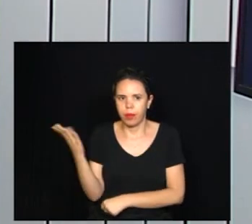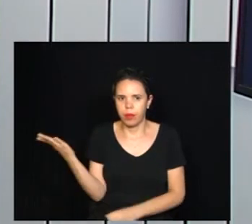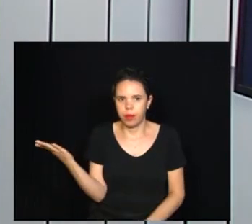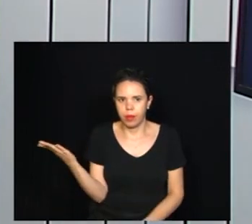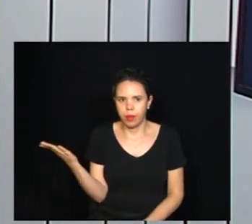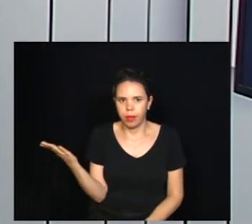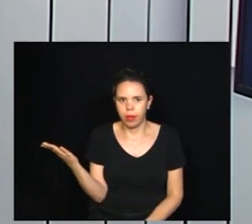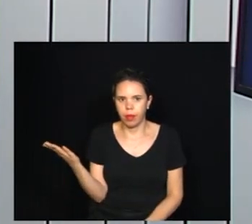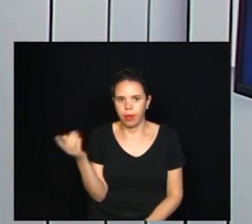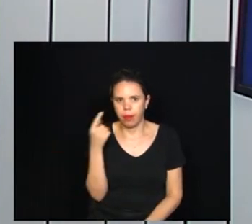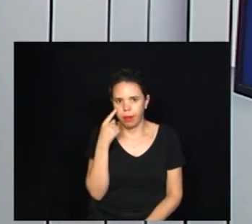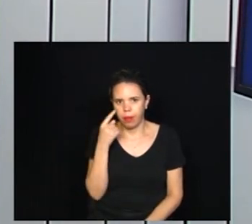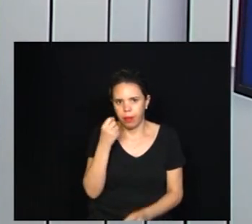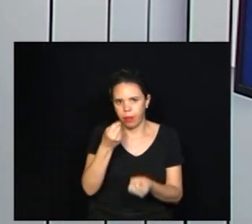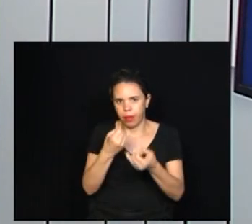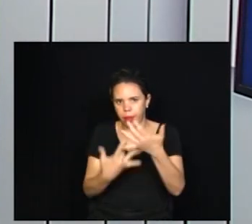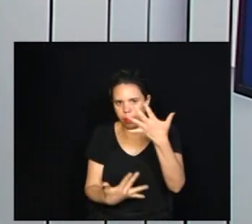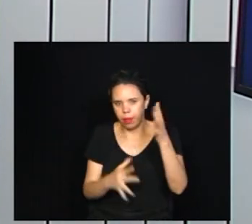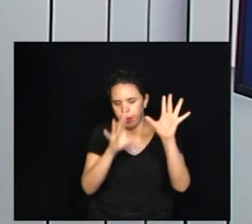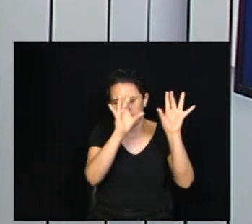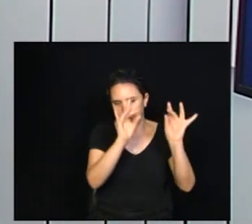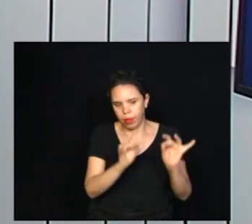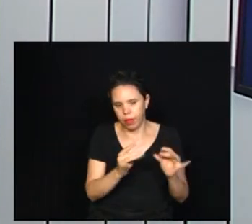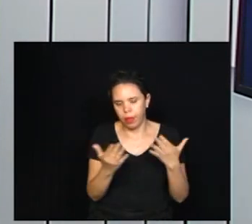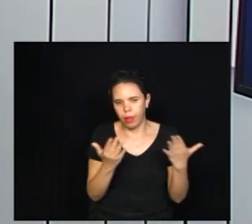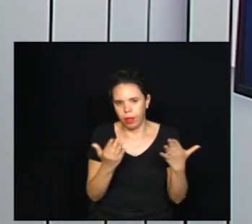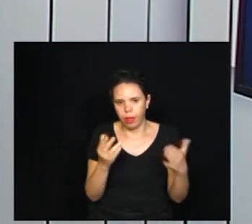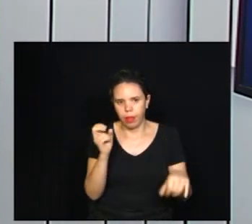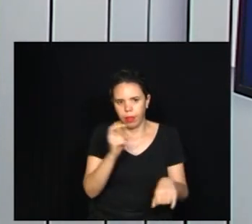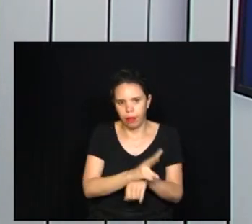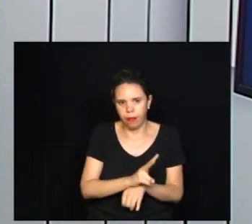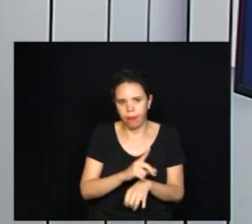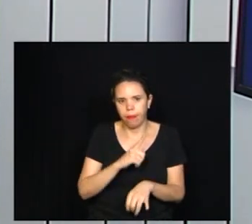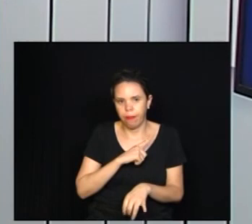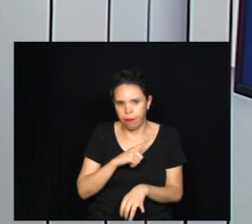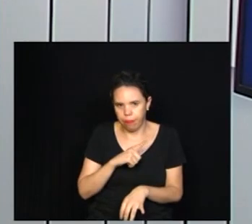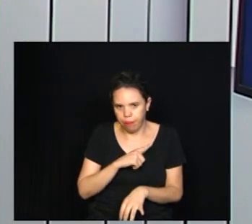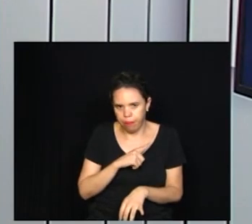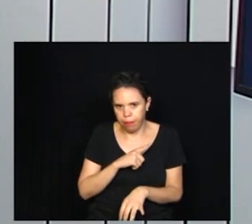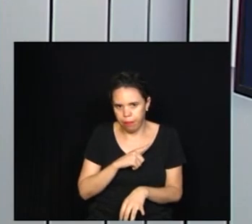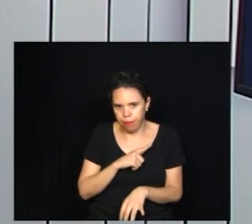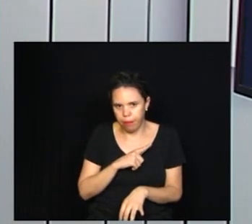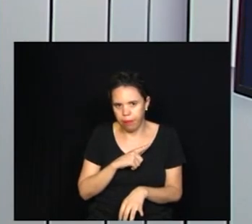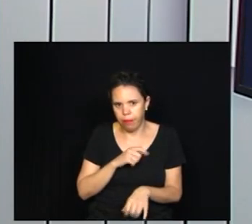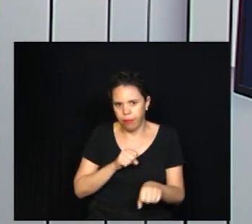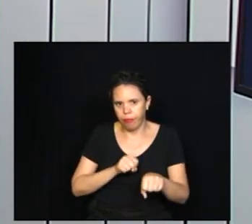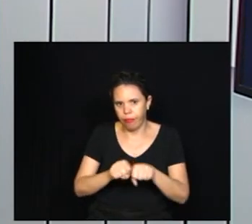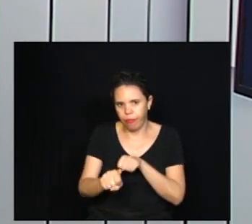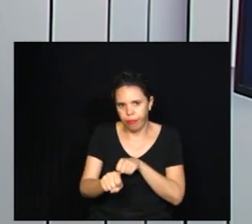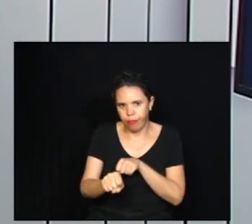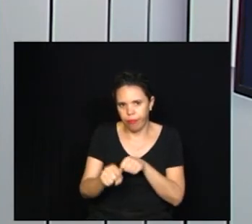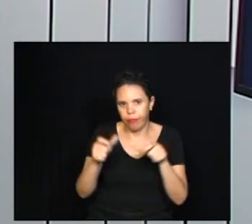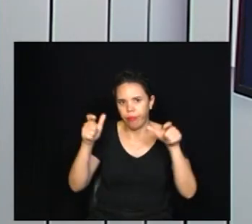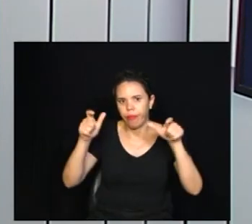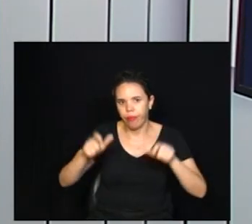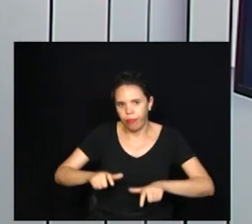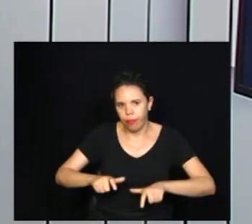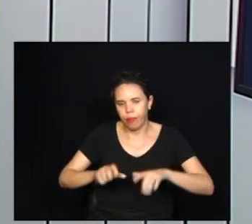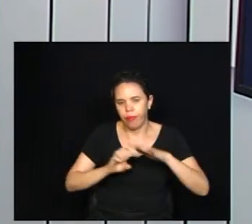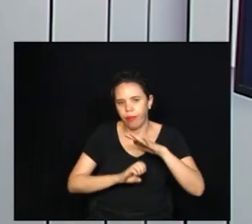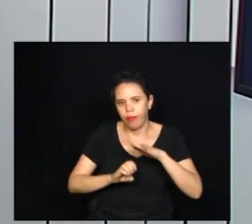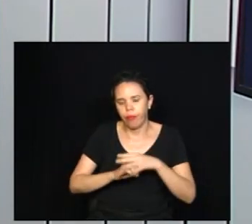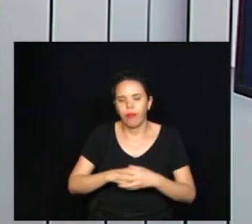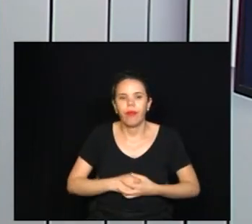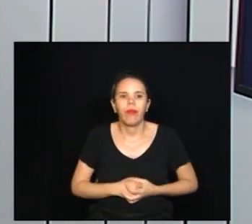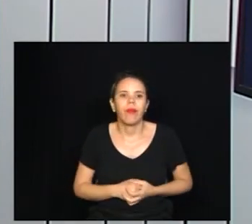cepat.campinas.sp.gov.br e você vê a descrição de quais vagas estão disponíveis, nível de escolaridade, onde fica a sede